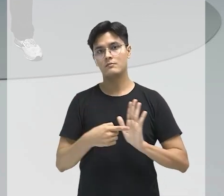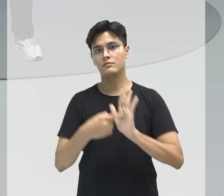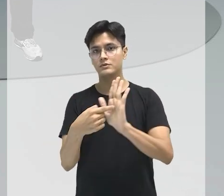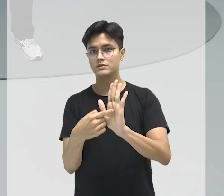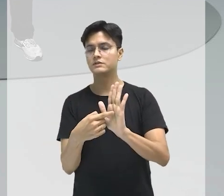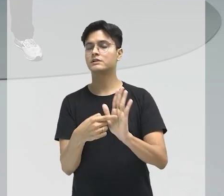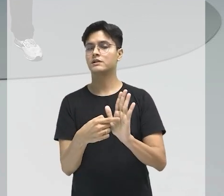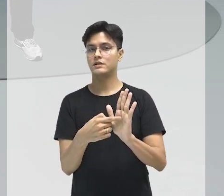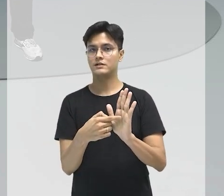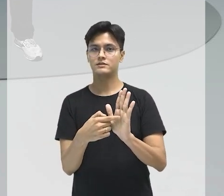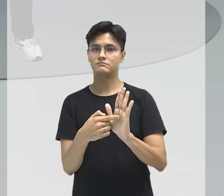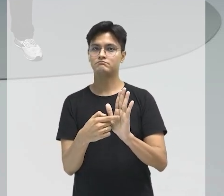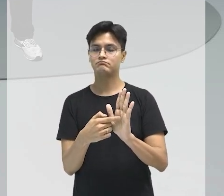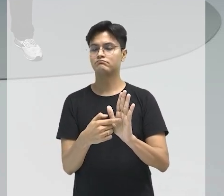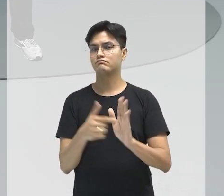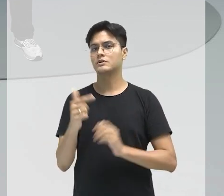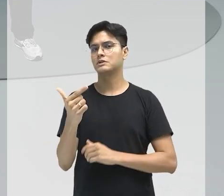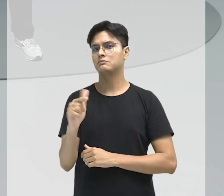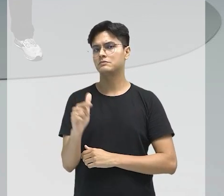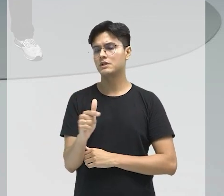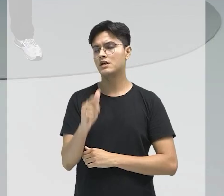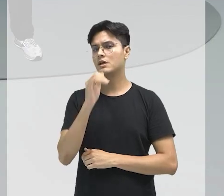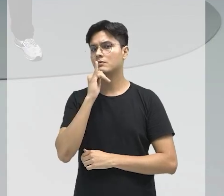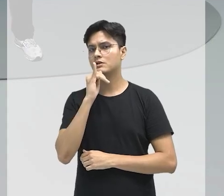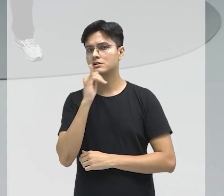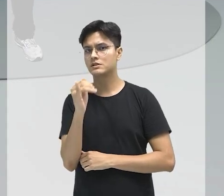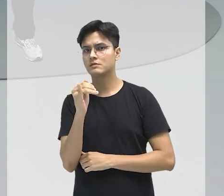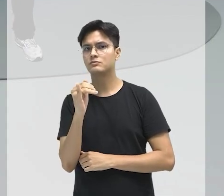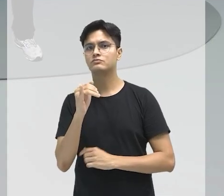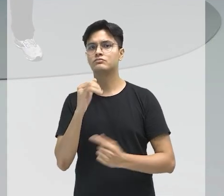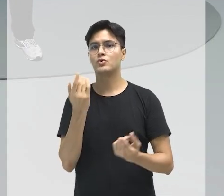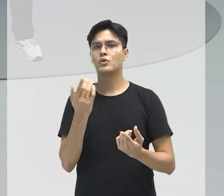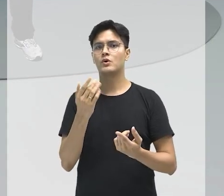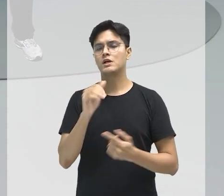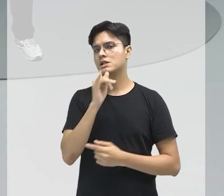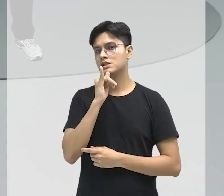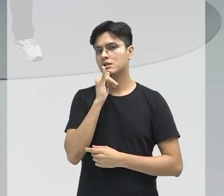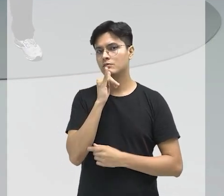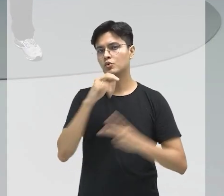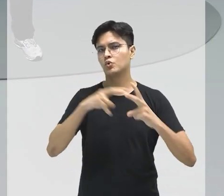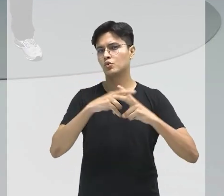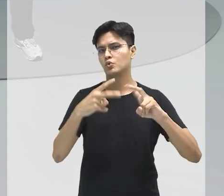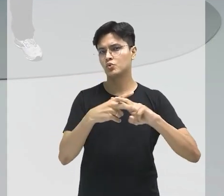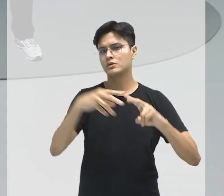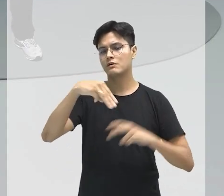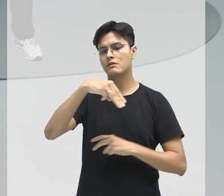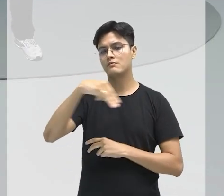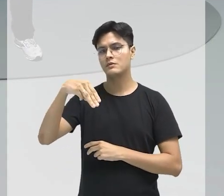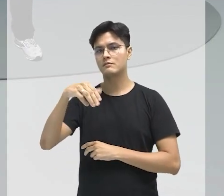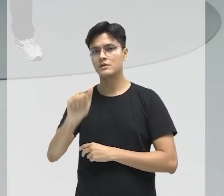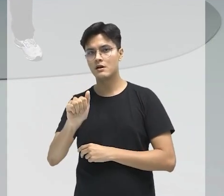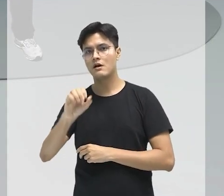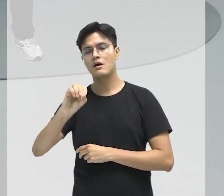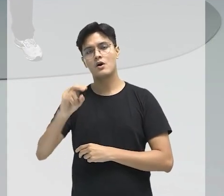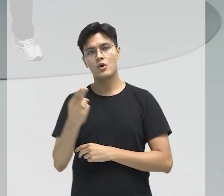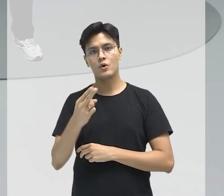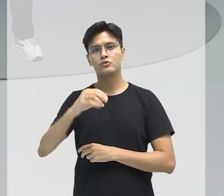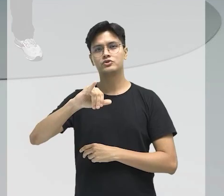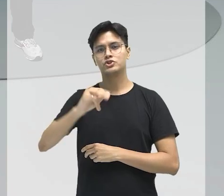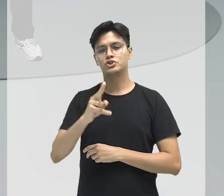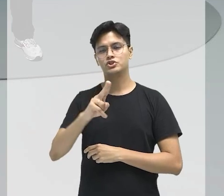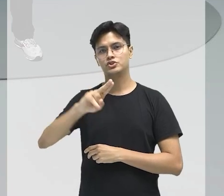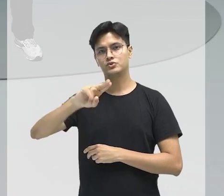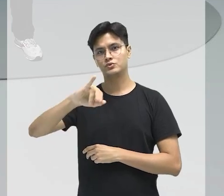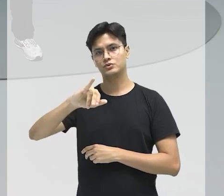tem a finalidade igual o MMA da vida, né? Ou um jiu-jitsu,